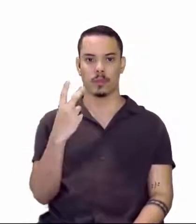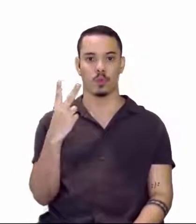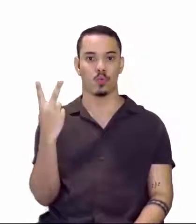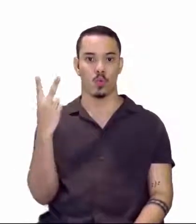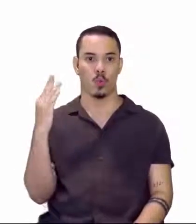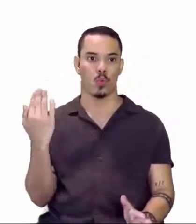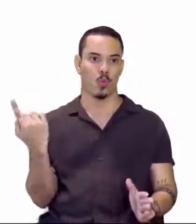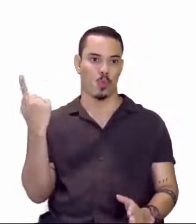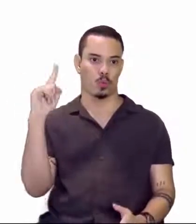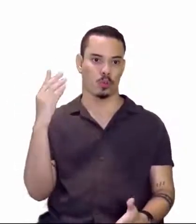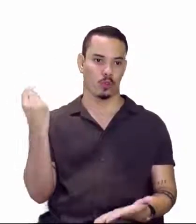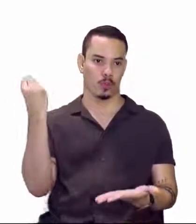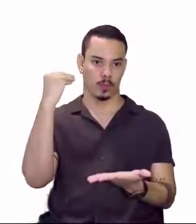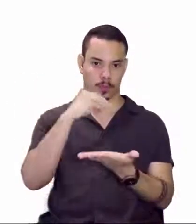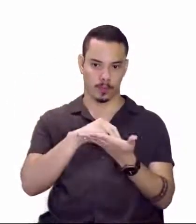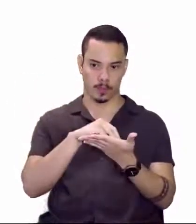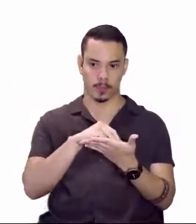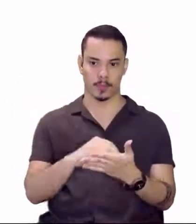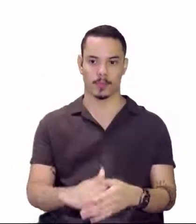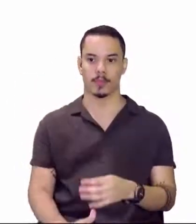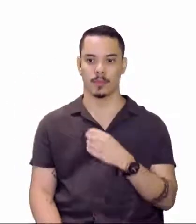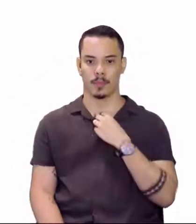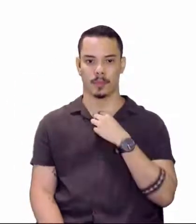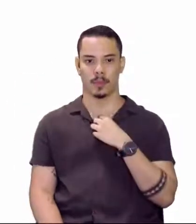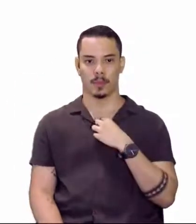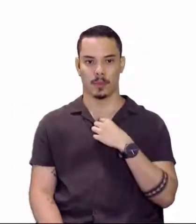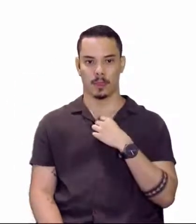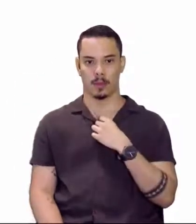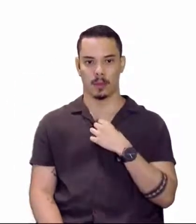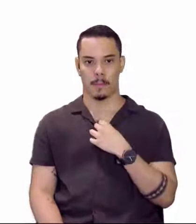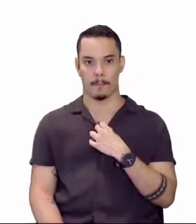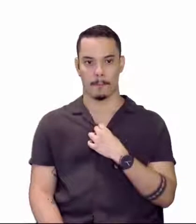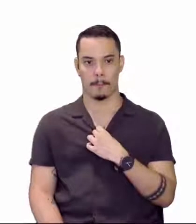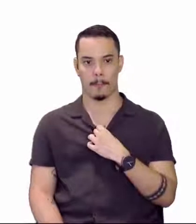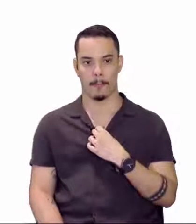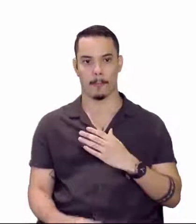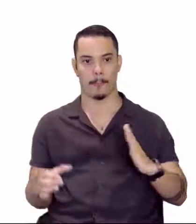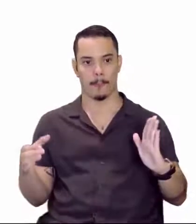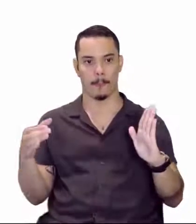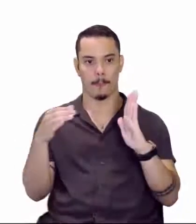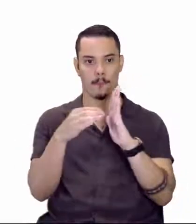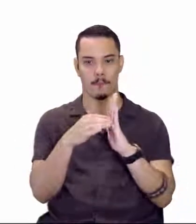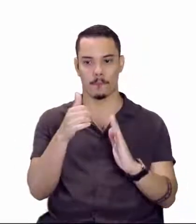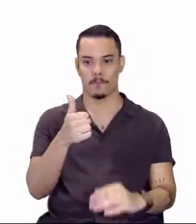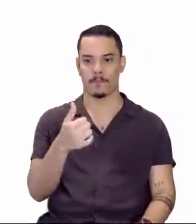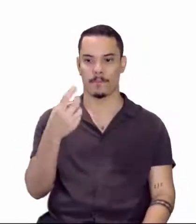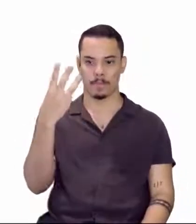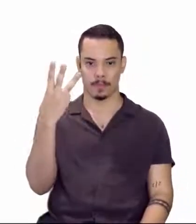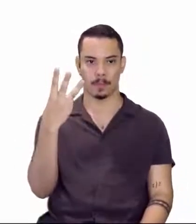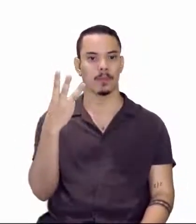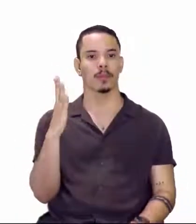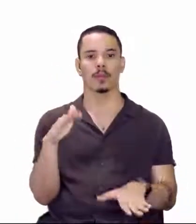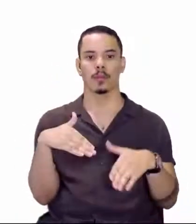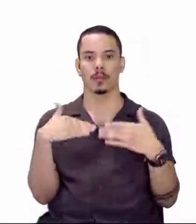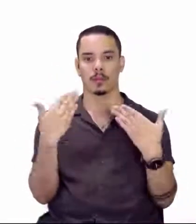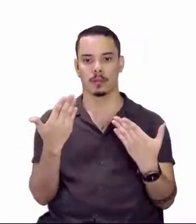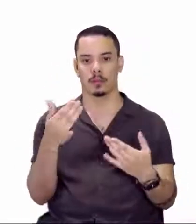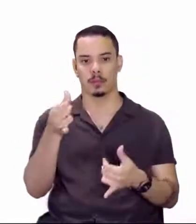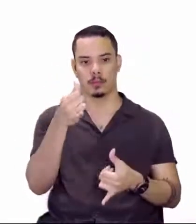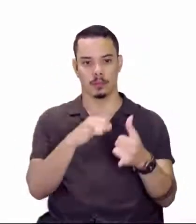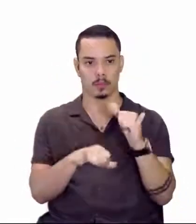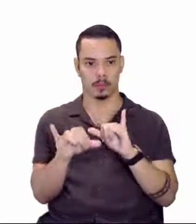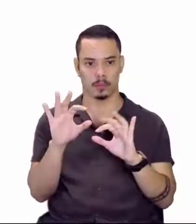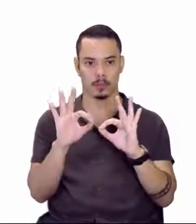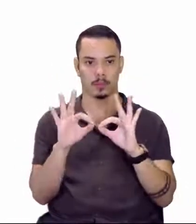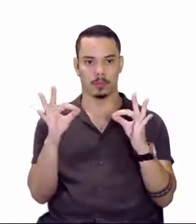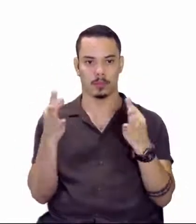último nível, na última camada. No grupo 13, são os elementos químicos da